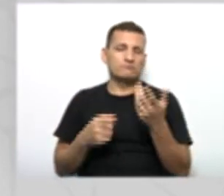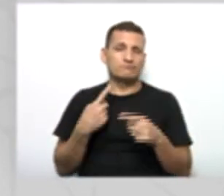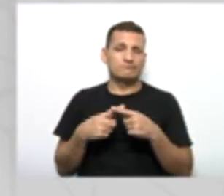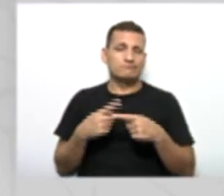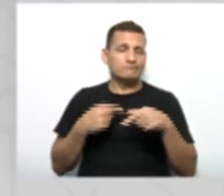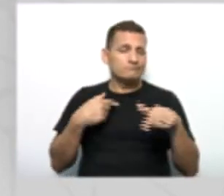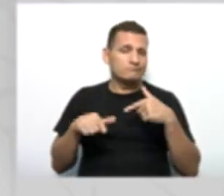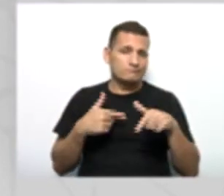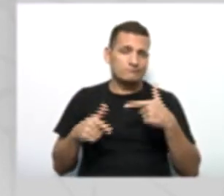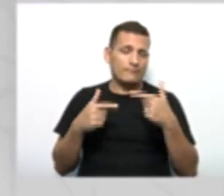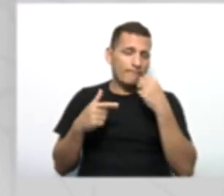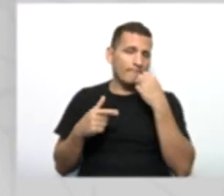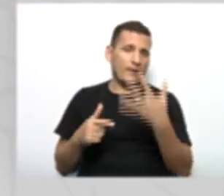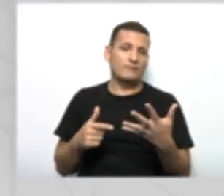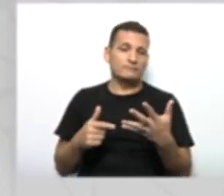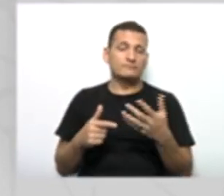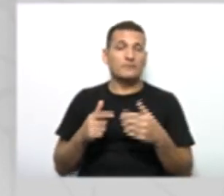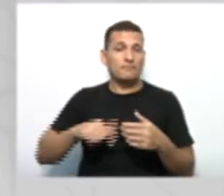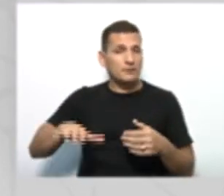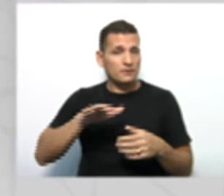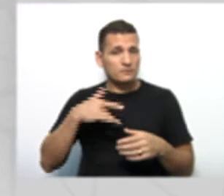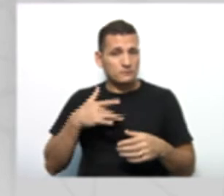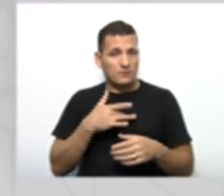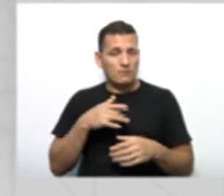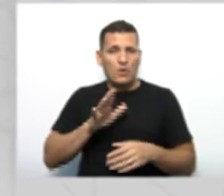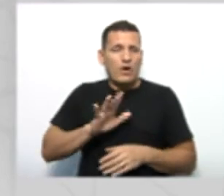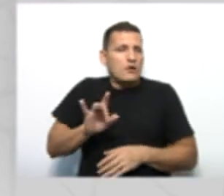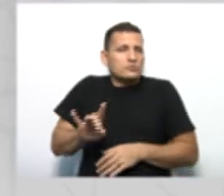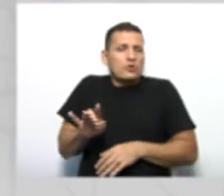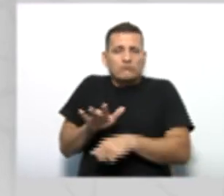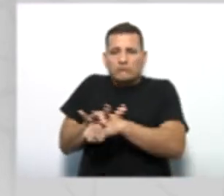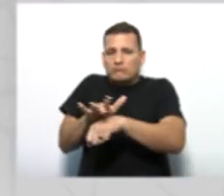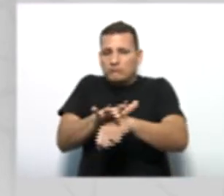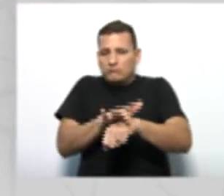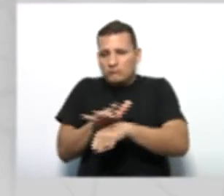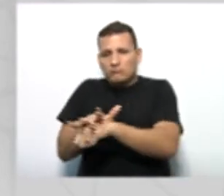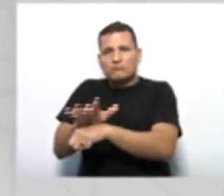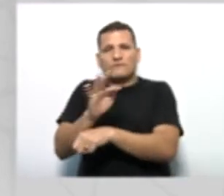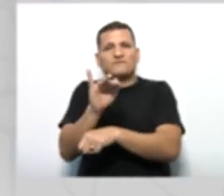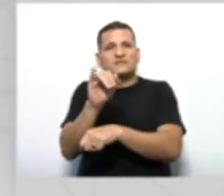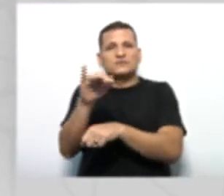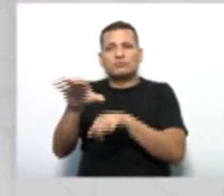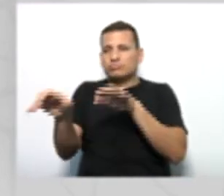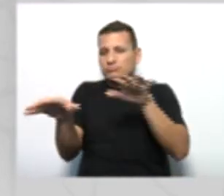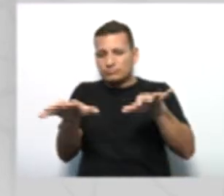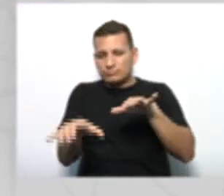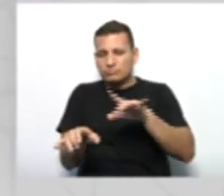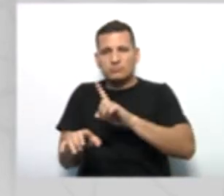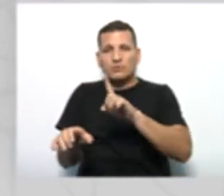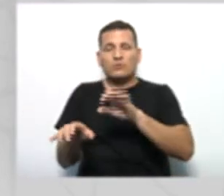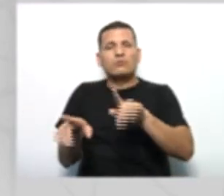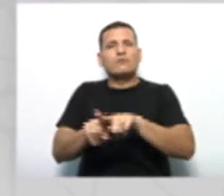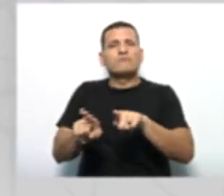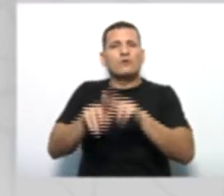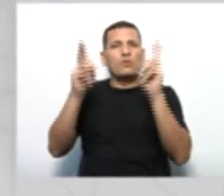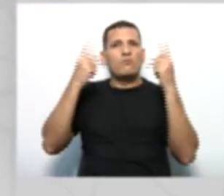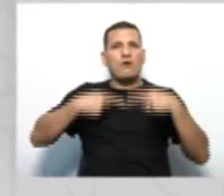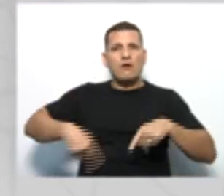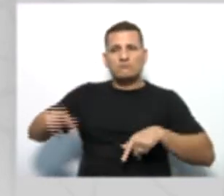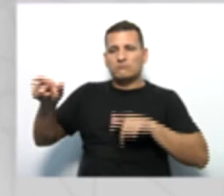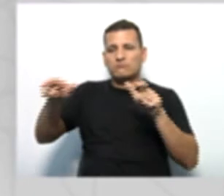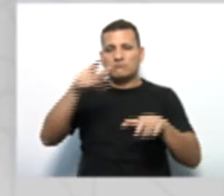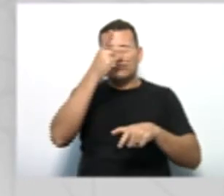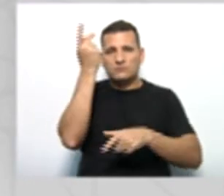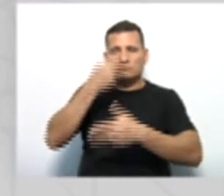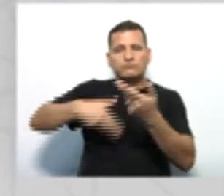fala de ambiente saudável, não estamos falando só do espaço físico, mas principalmente das relações humanas. Dentro